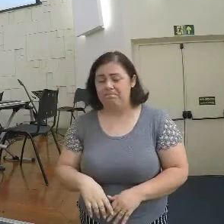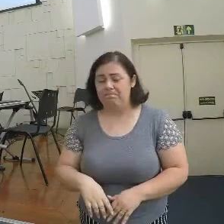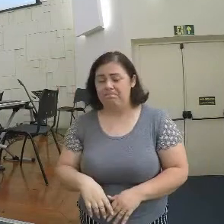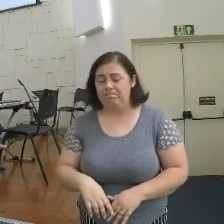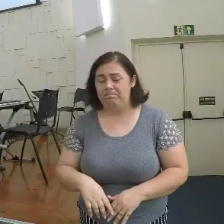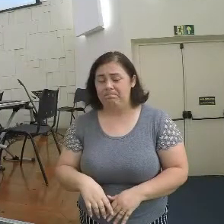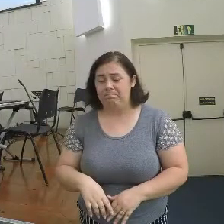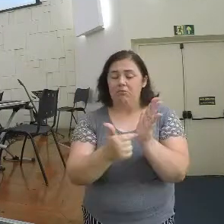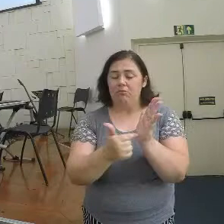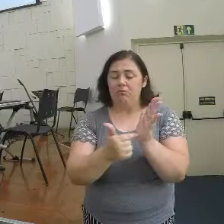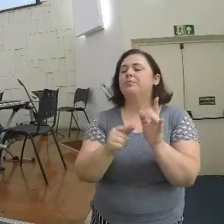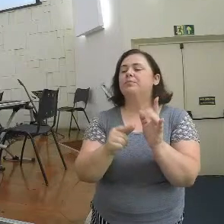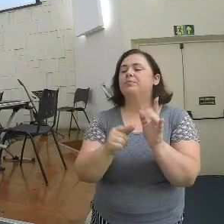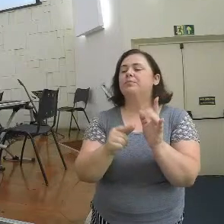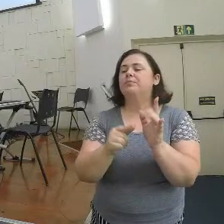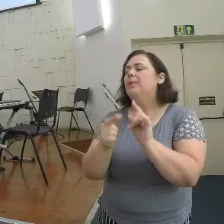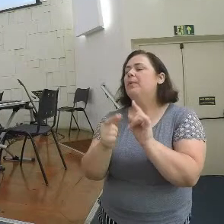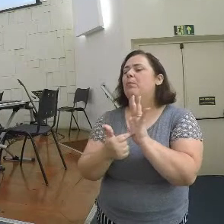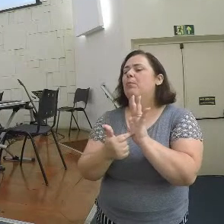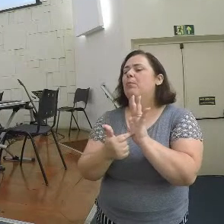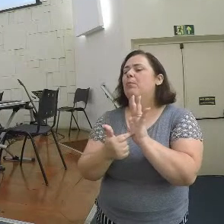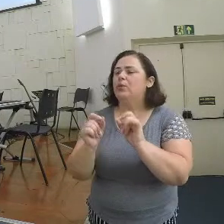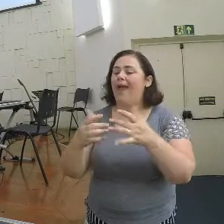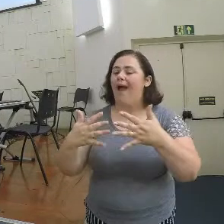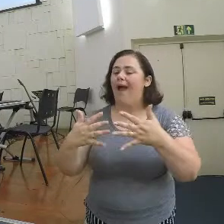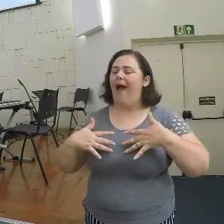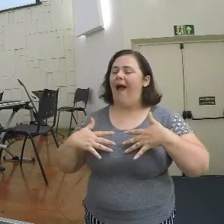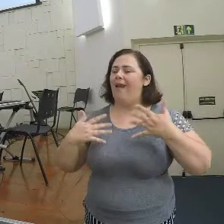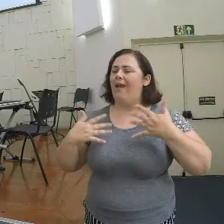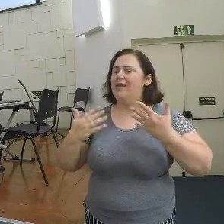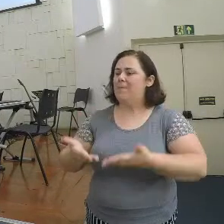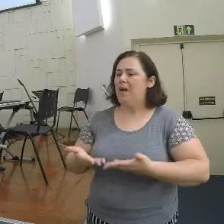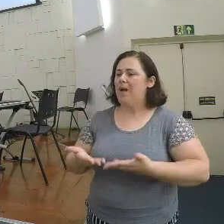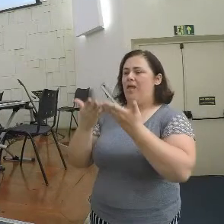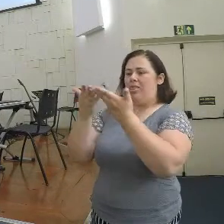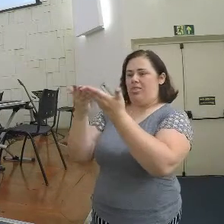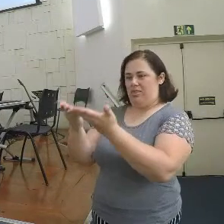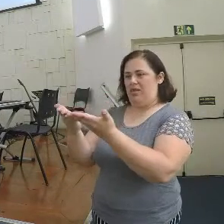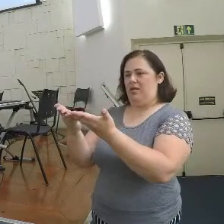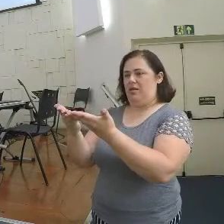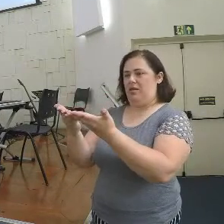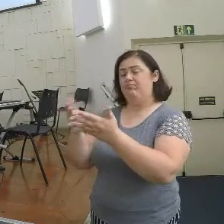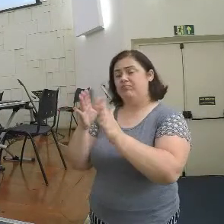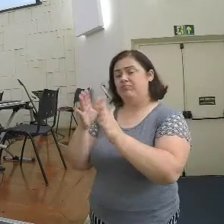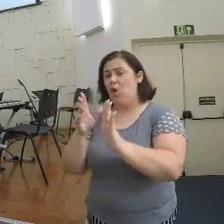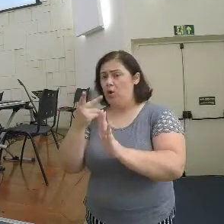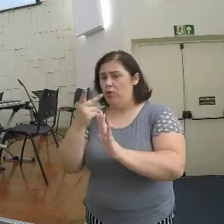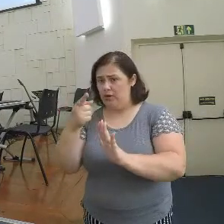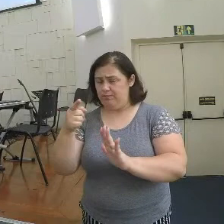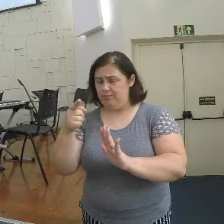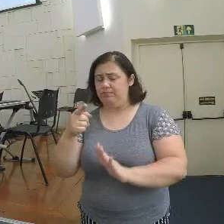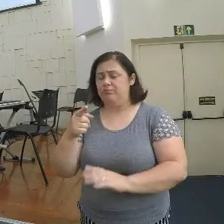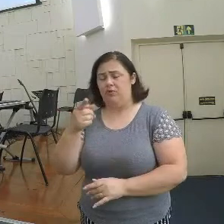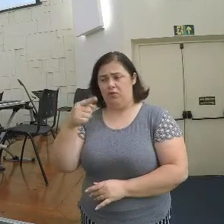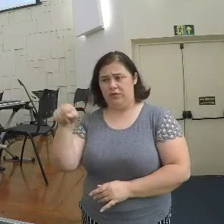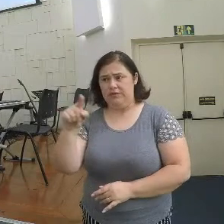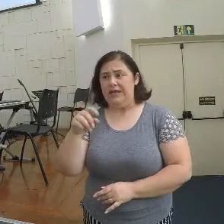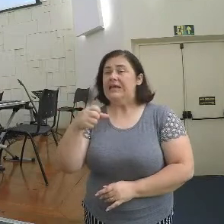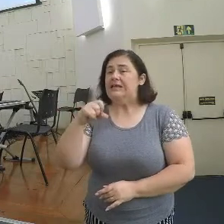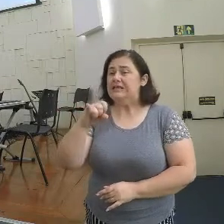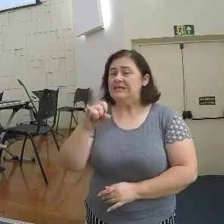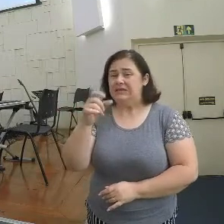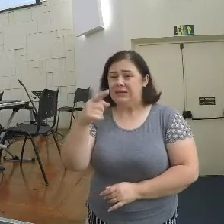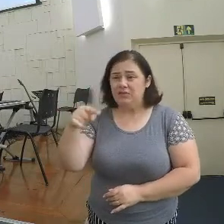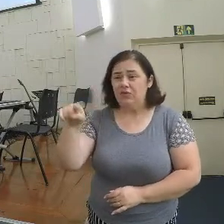alegria para oferecer. E aqui eu quero dizer a você que, se em algum momento você for ofertar e não estiver tomado